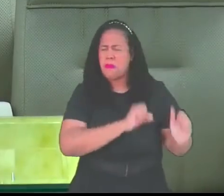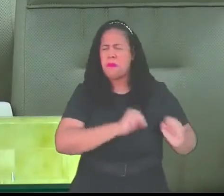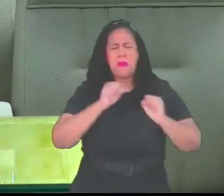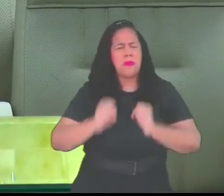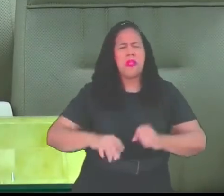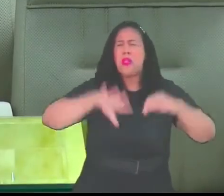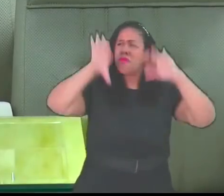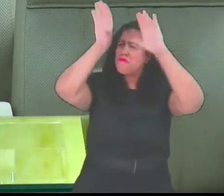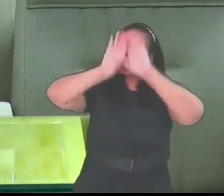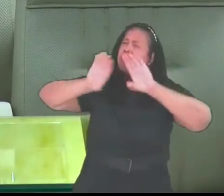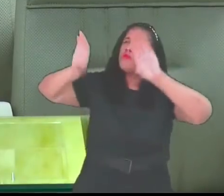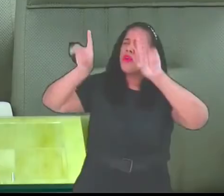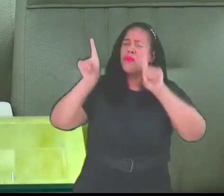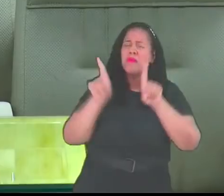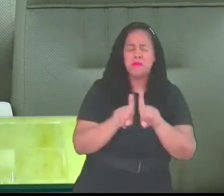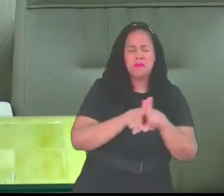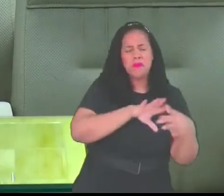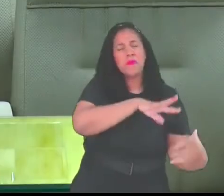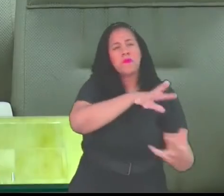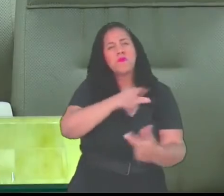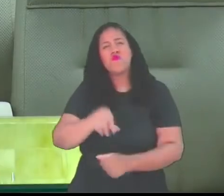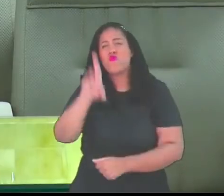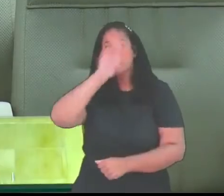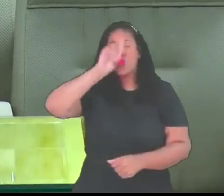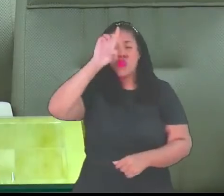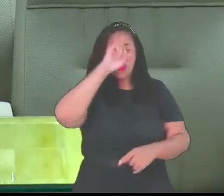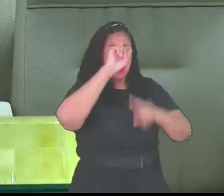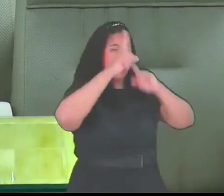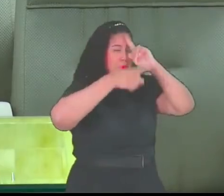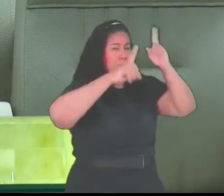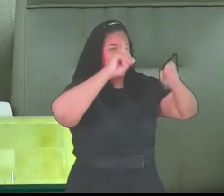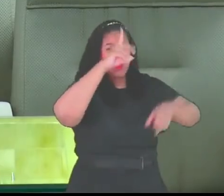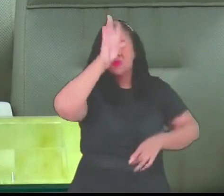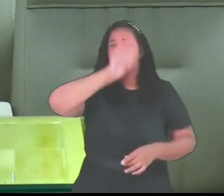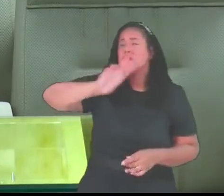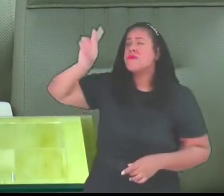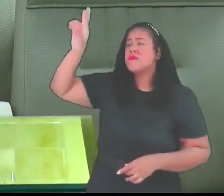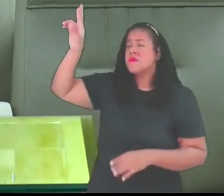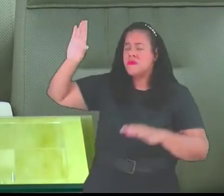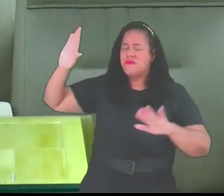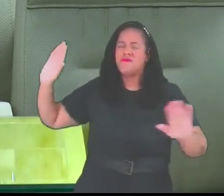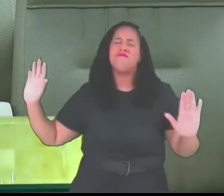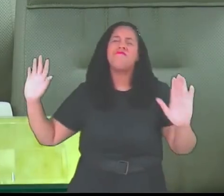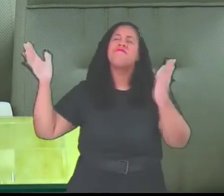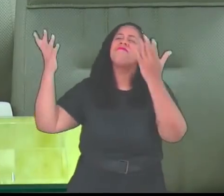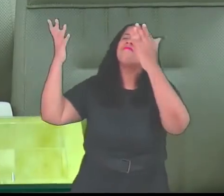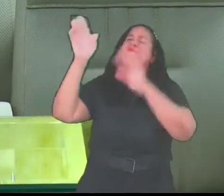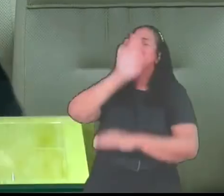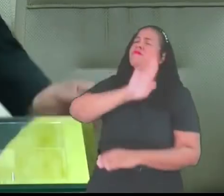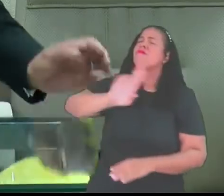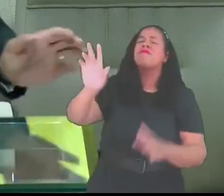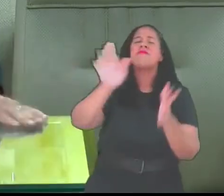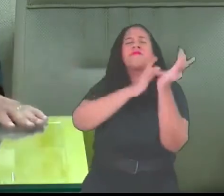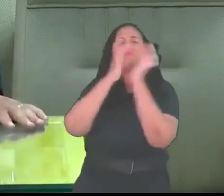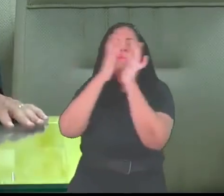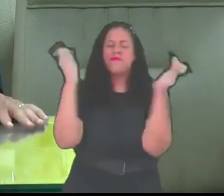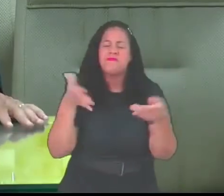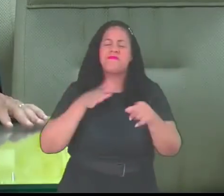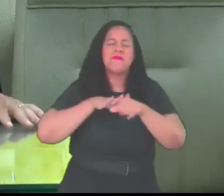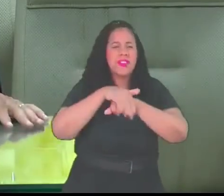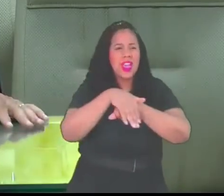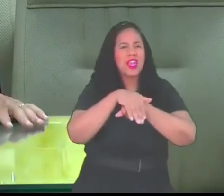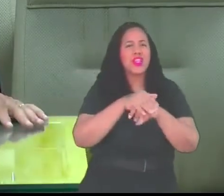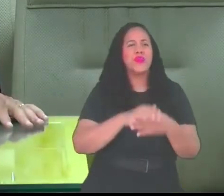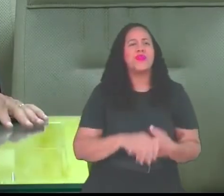céu e na terra. É Ele quem manda, Ele é Senhor. Exaltado seja o nome de Jesus nesta noite.